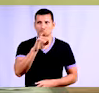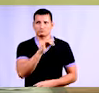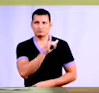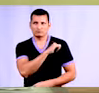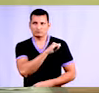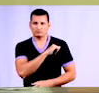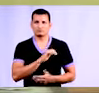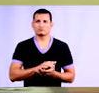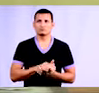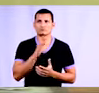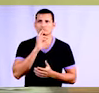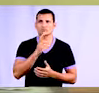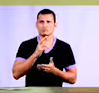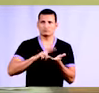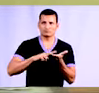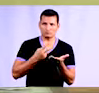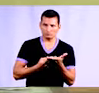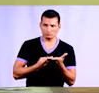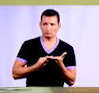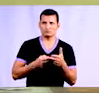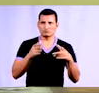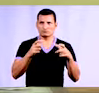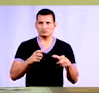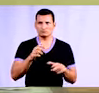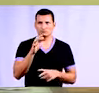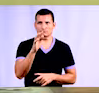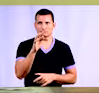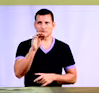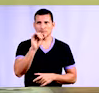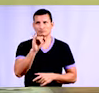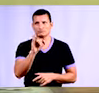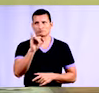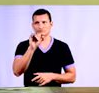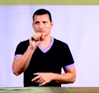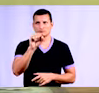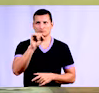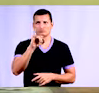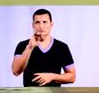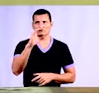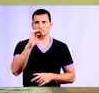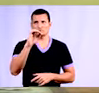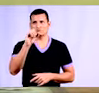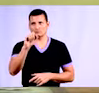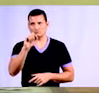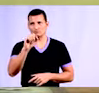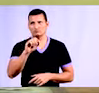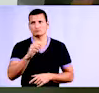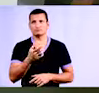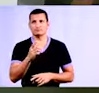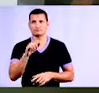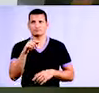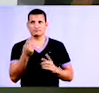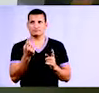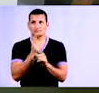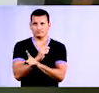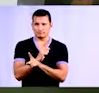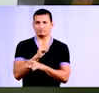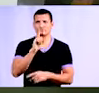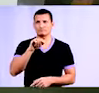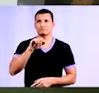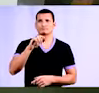endereços físicos. Isso. Na realidade, é o contrário. Traduzir os endereços lógicos,